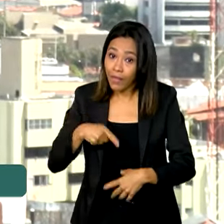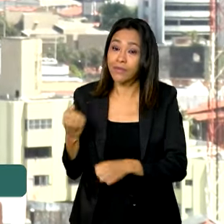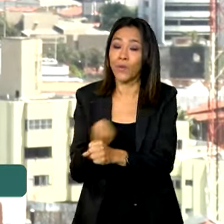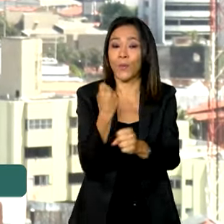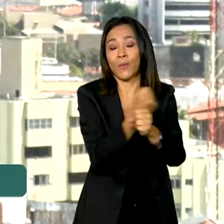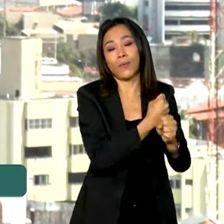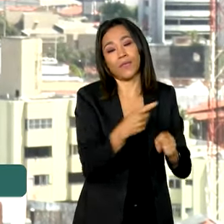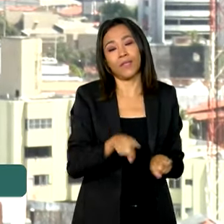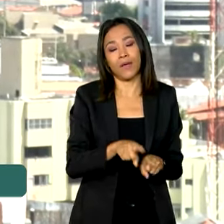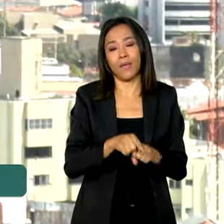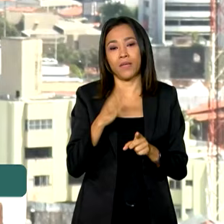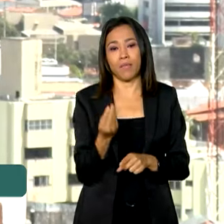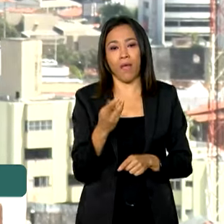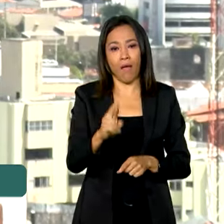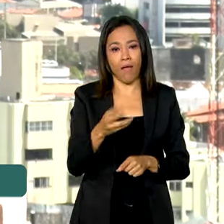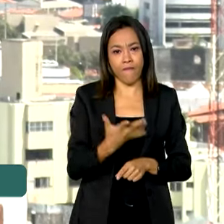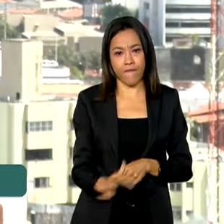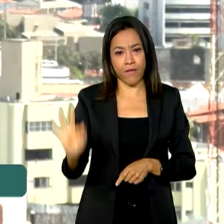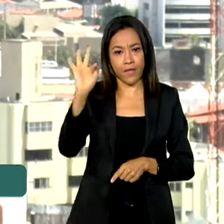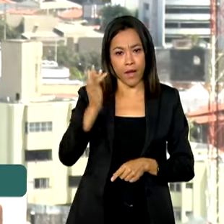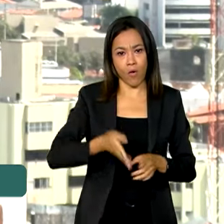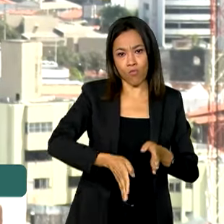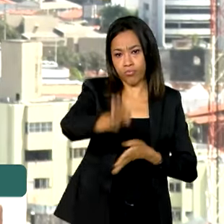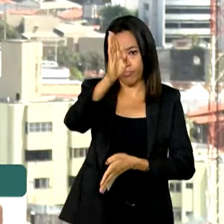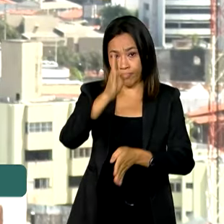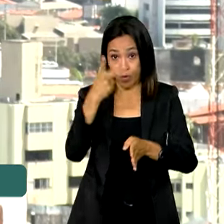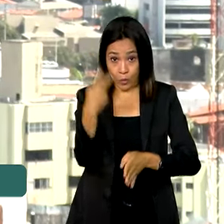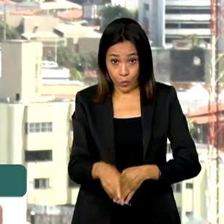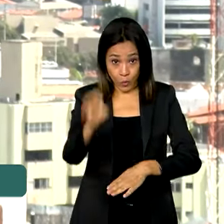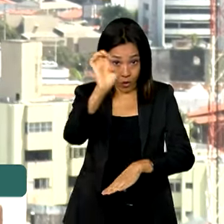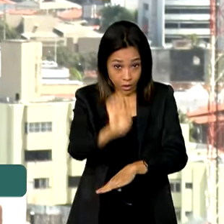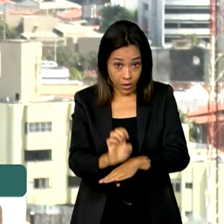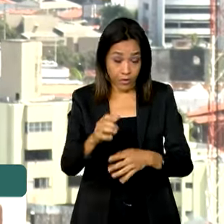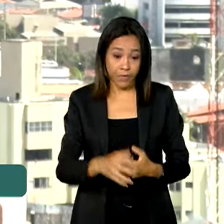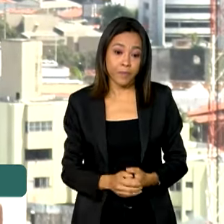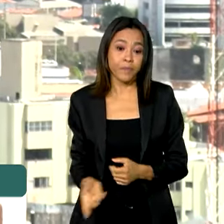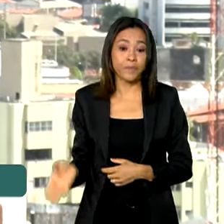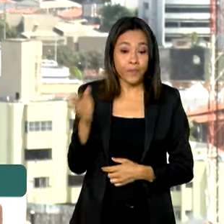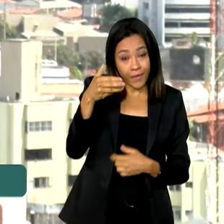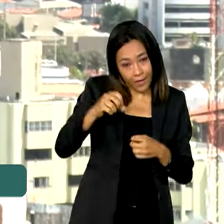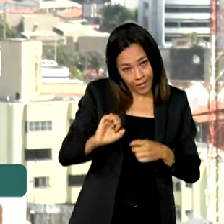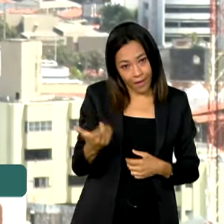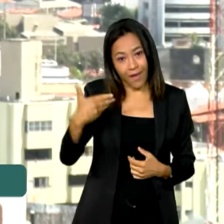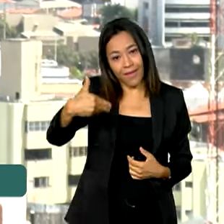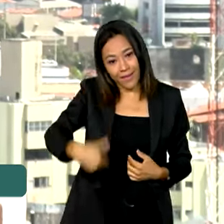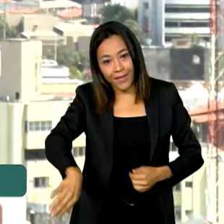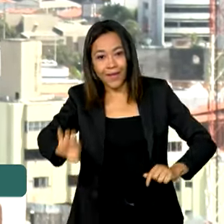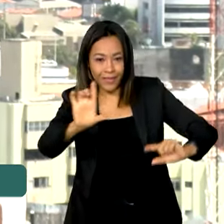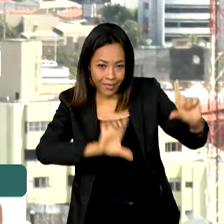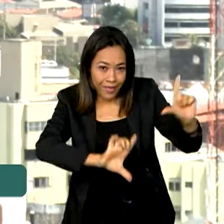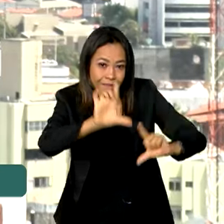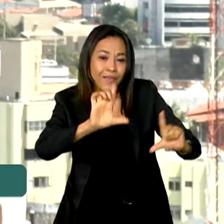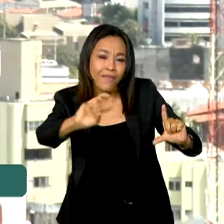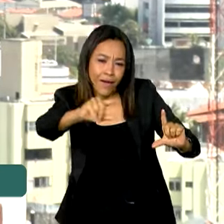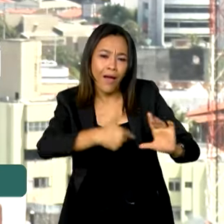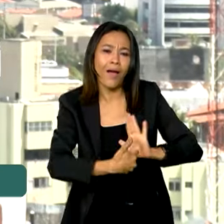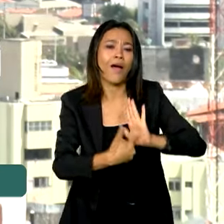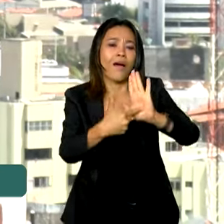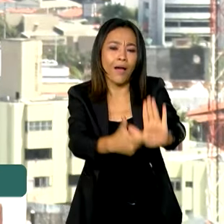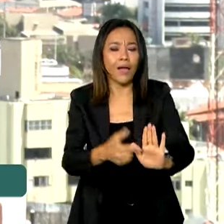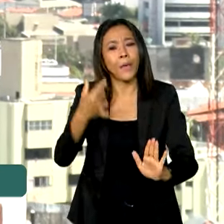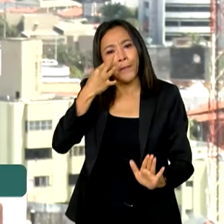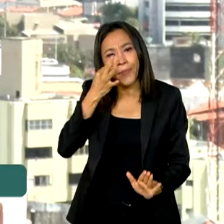em rodovias federais que cortam o Rio Grande do Norte. O canal Gov, claro, vai transmitir esse evento com a